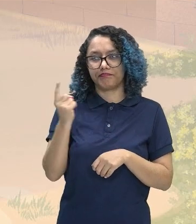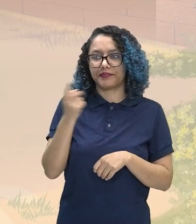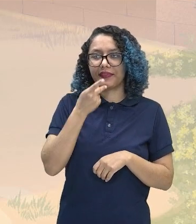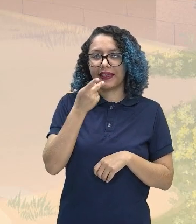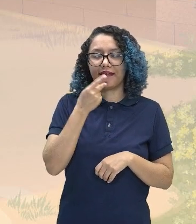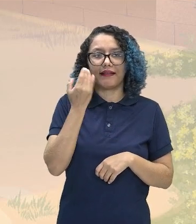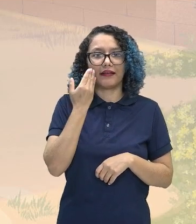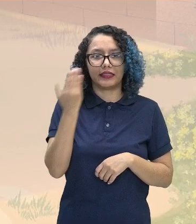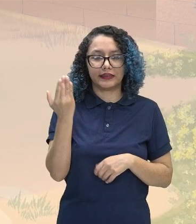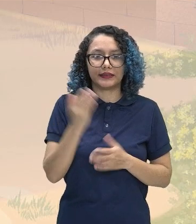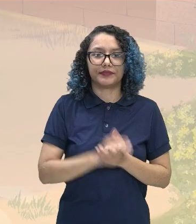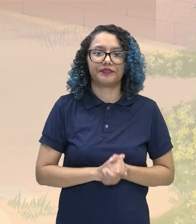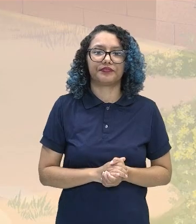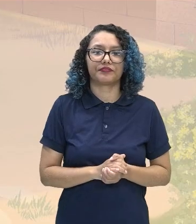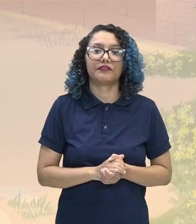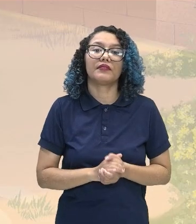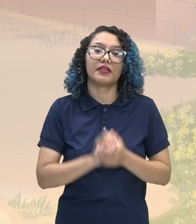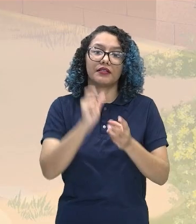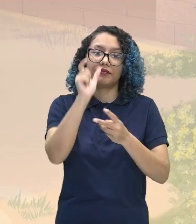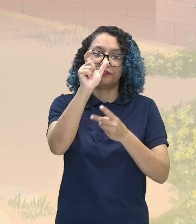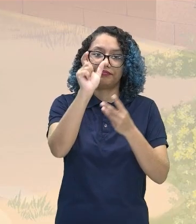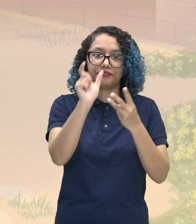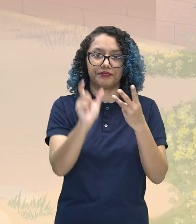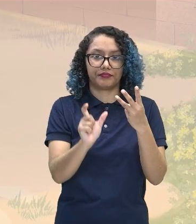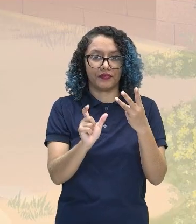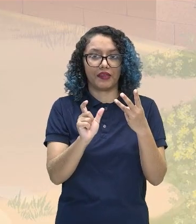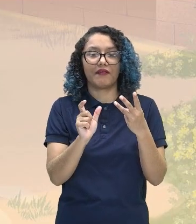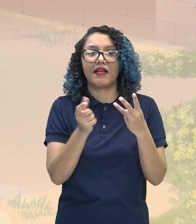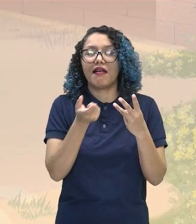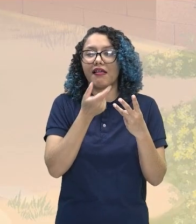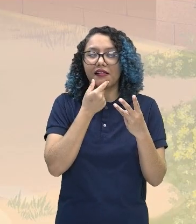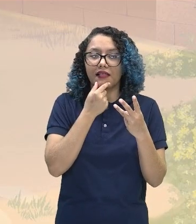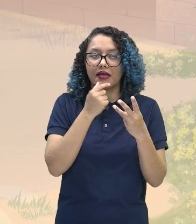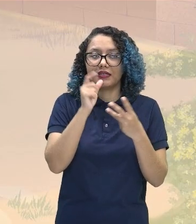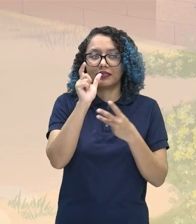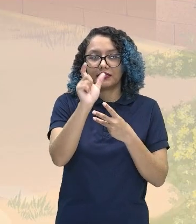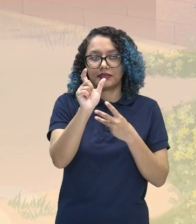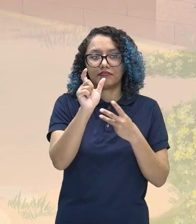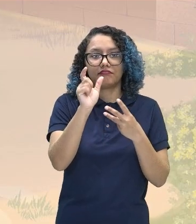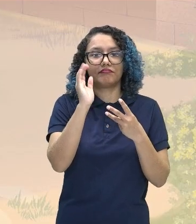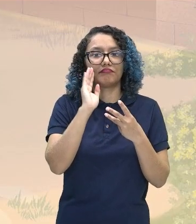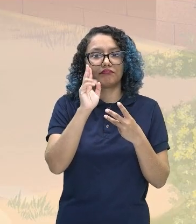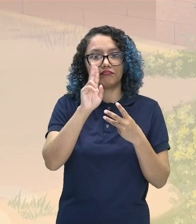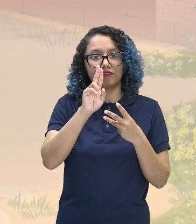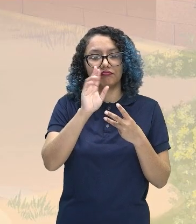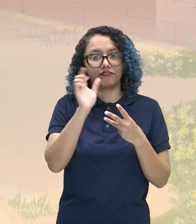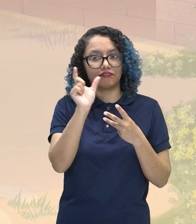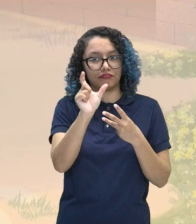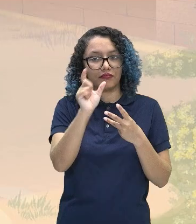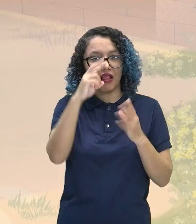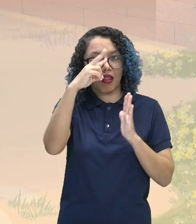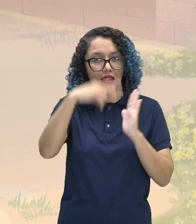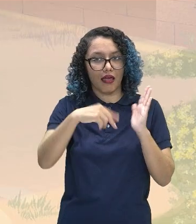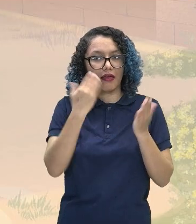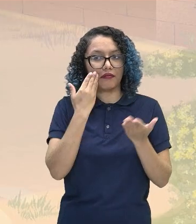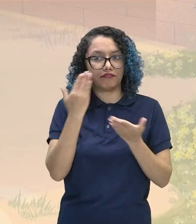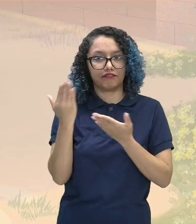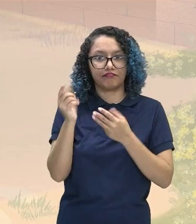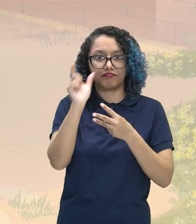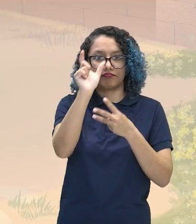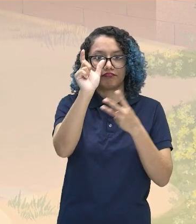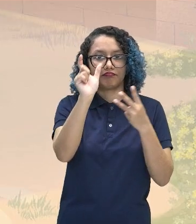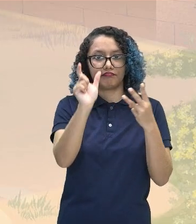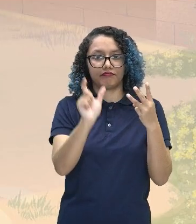credibility. Então, nós temos 3 palavras em inglês, logic, emotional appeal and